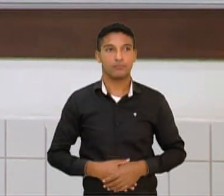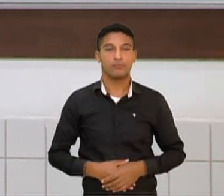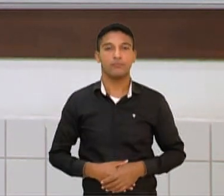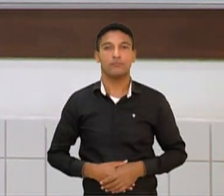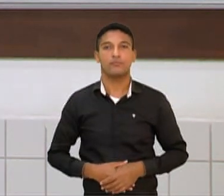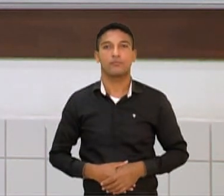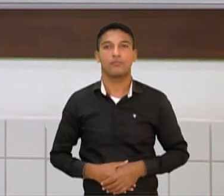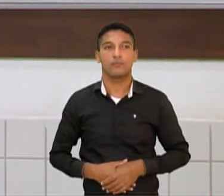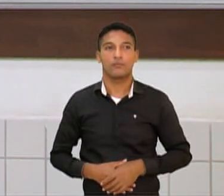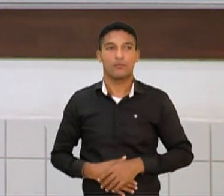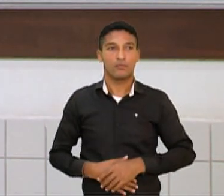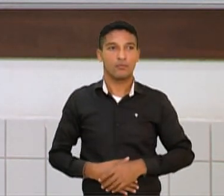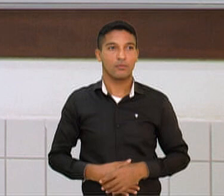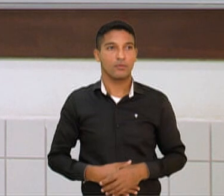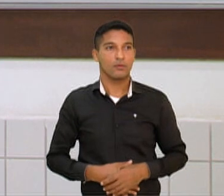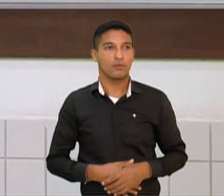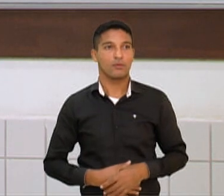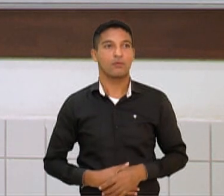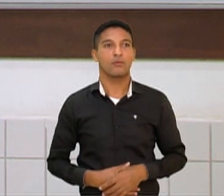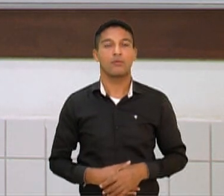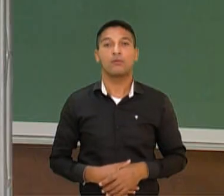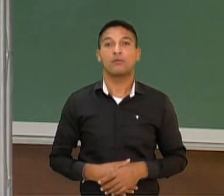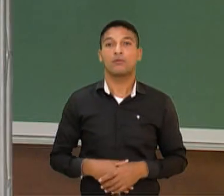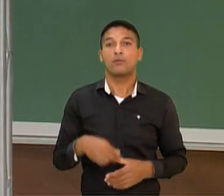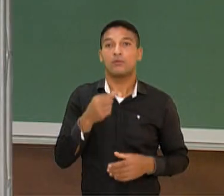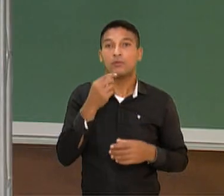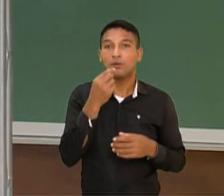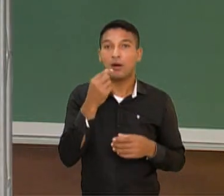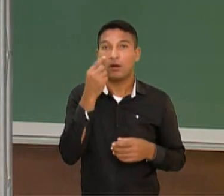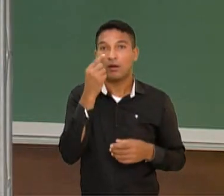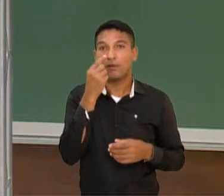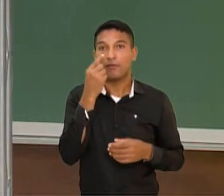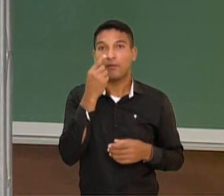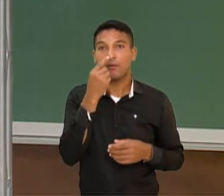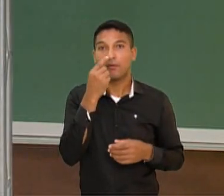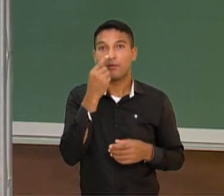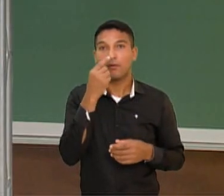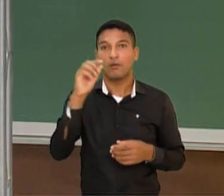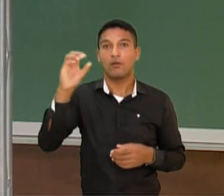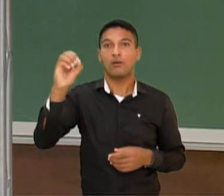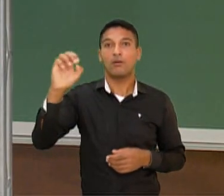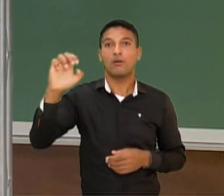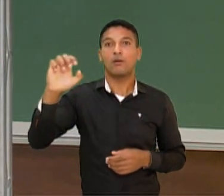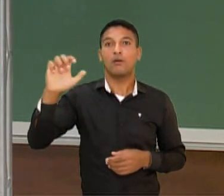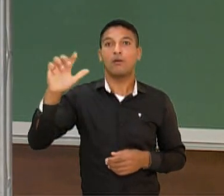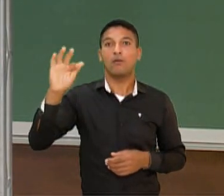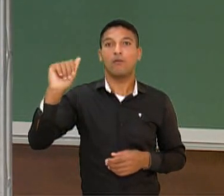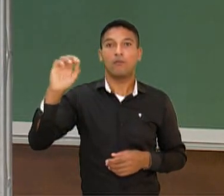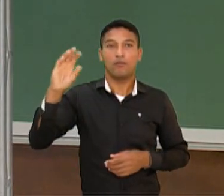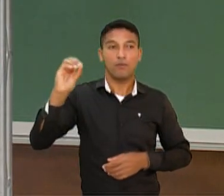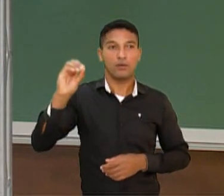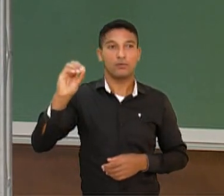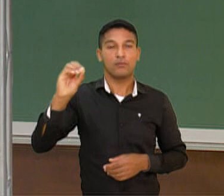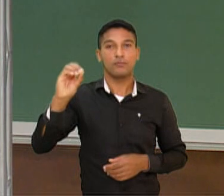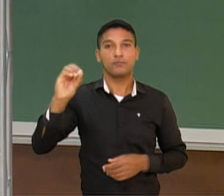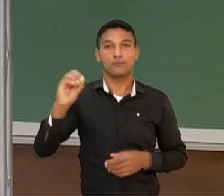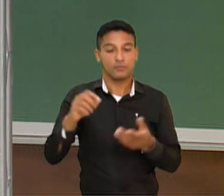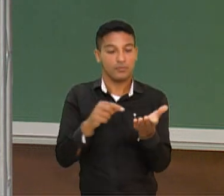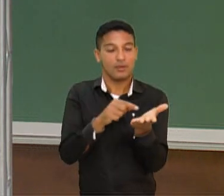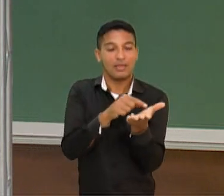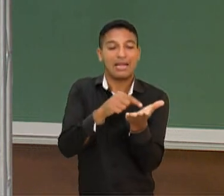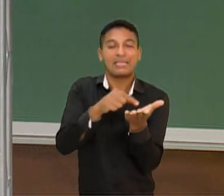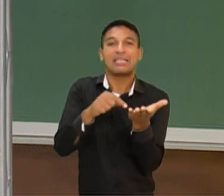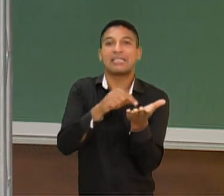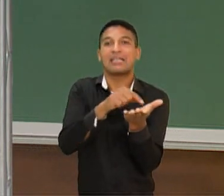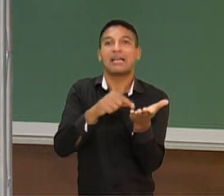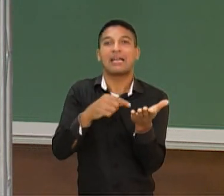Então, vamos continuar. O olfato. Enquanto a língua trabalha um pouquinho de quimiorreceptores ali relacionado aos botões